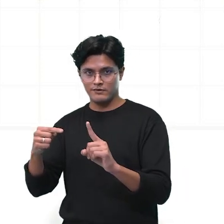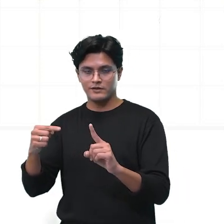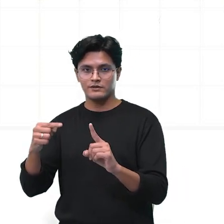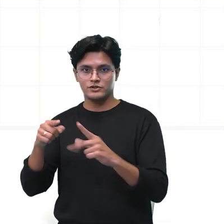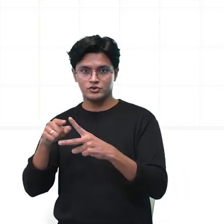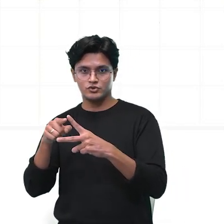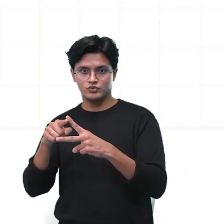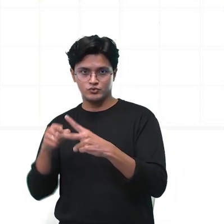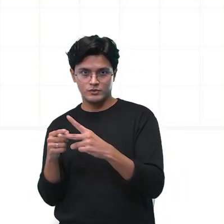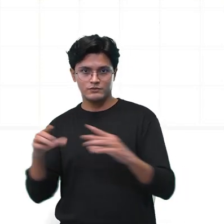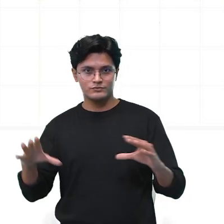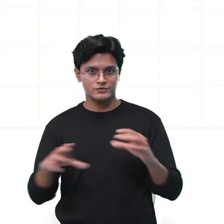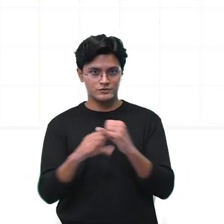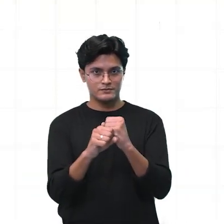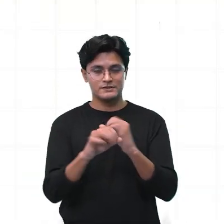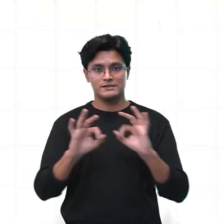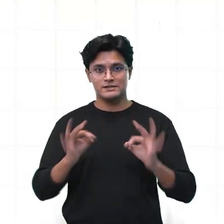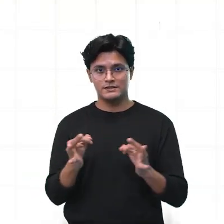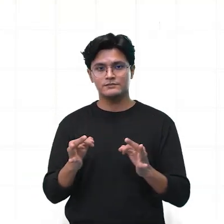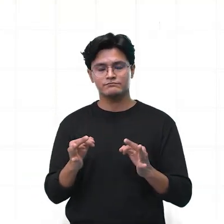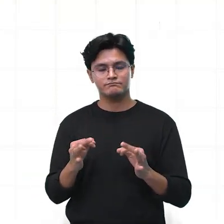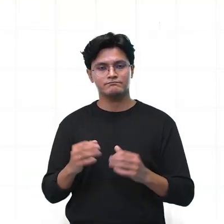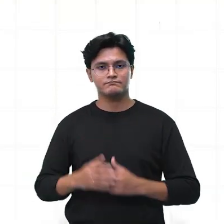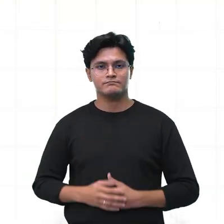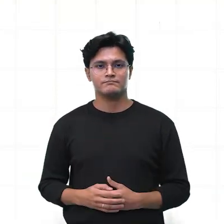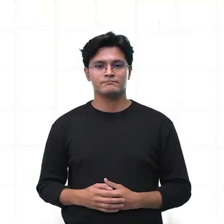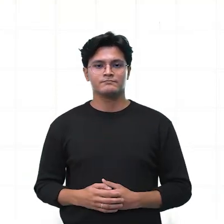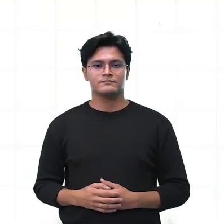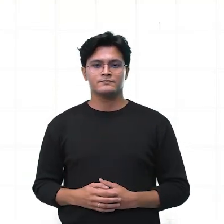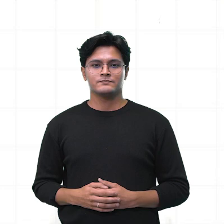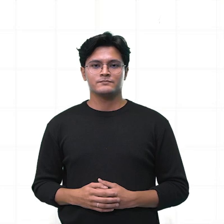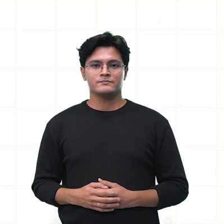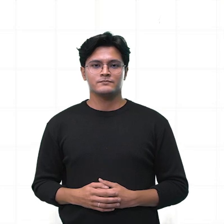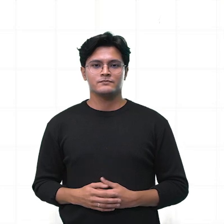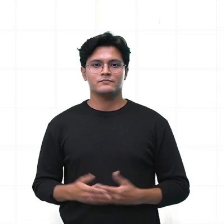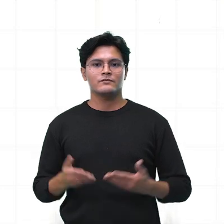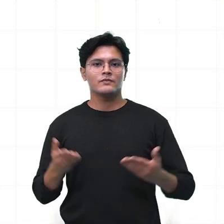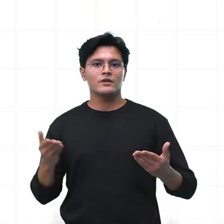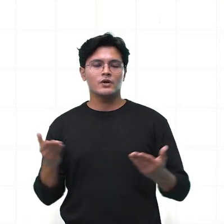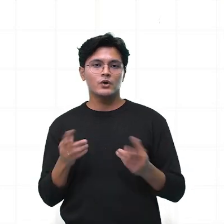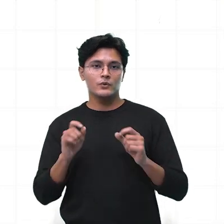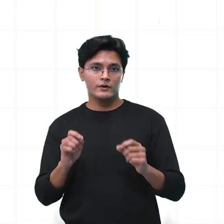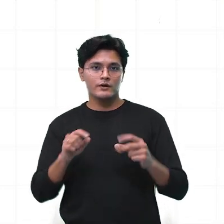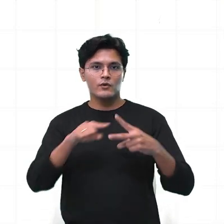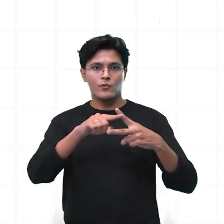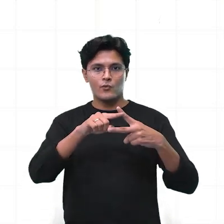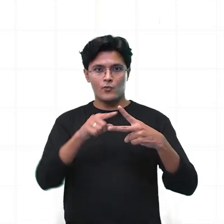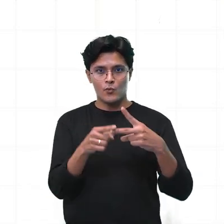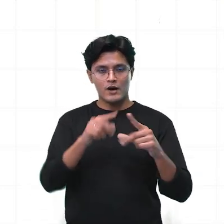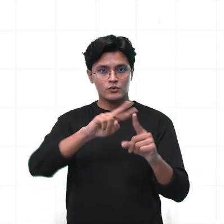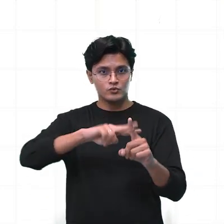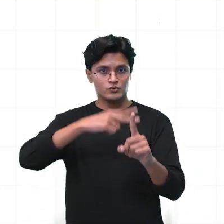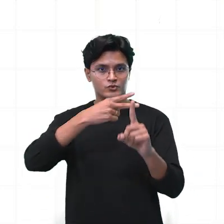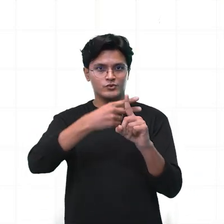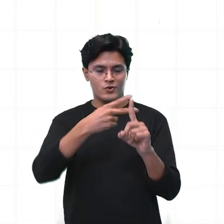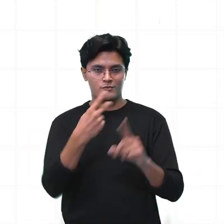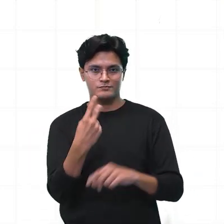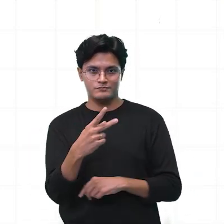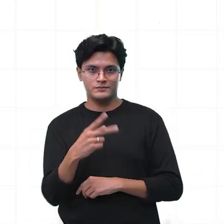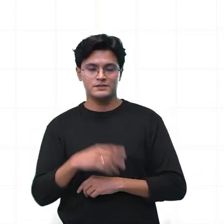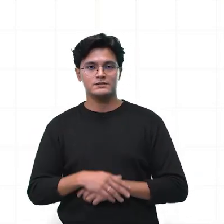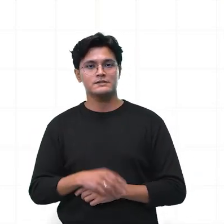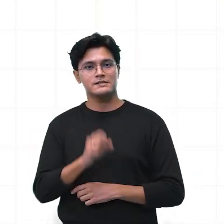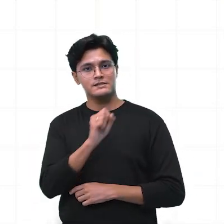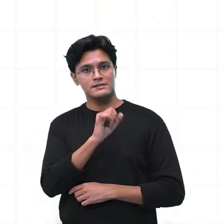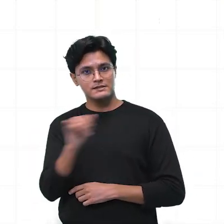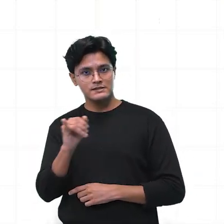ângulo. E assim por diante. O dobro do ângulo. Ora, o dobro do ângulo, se o ângulo vale